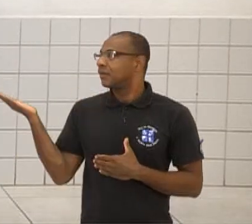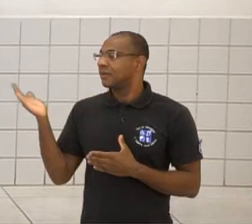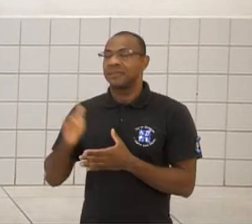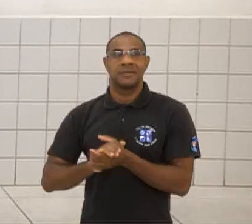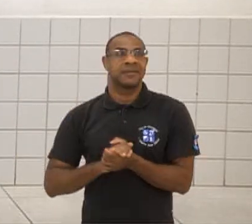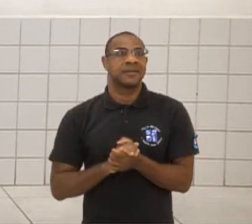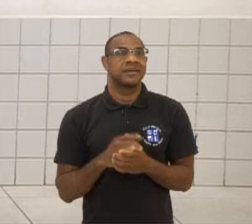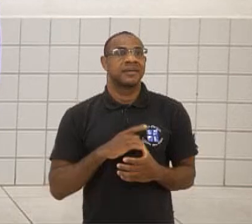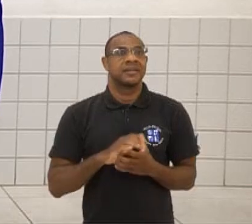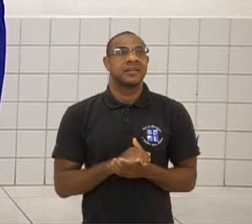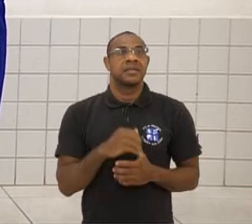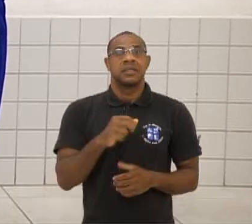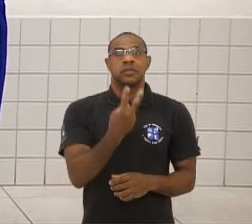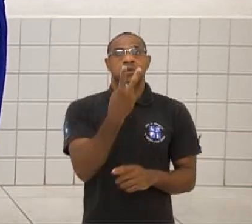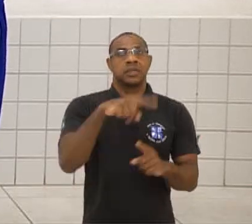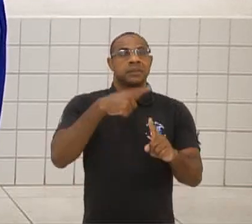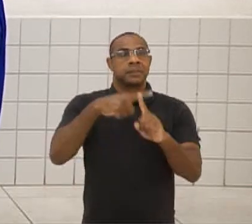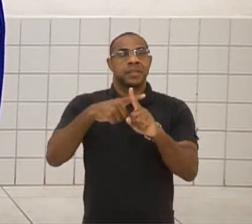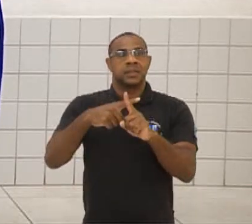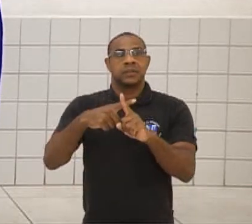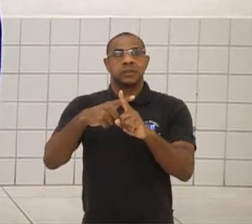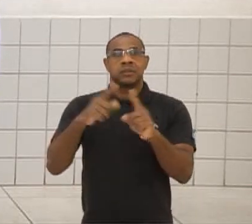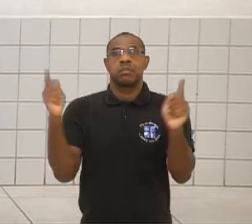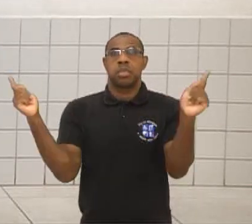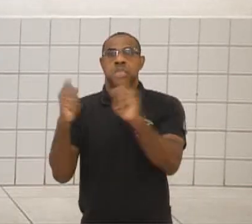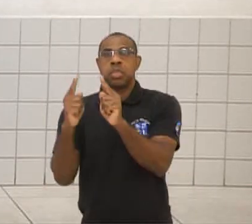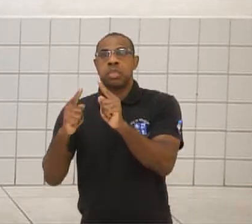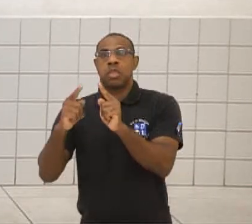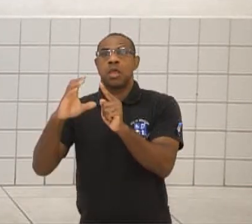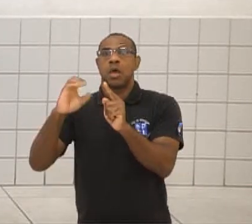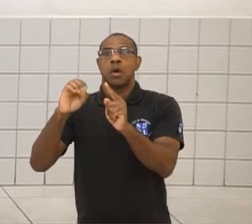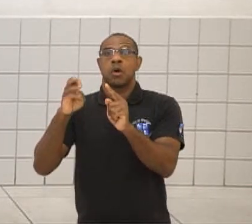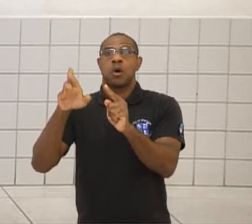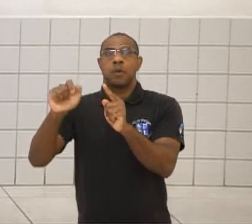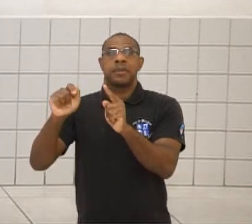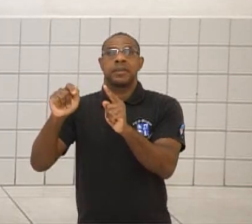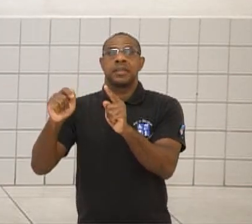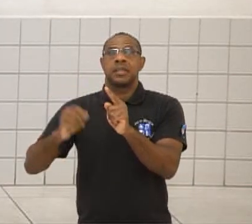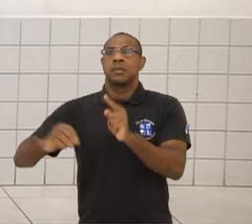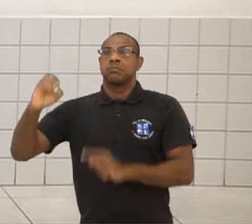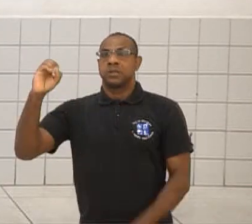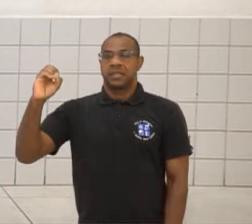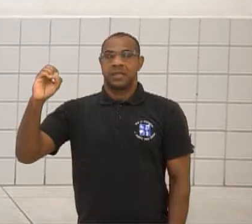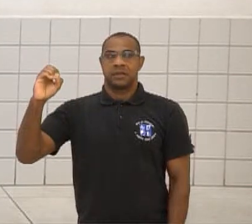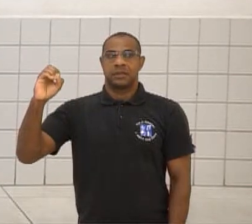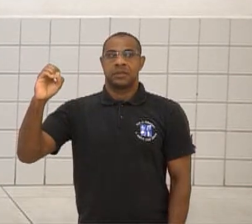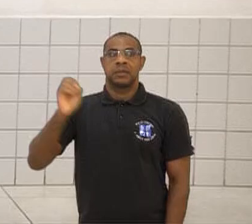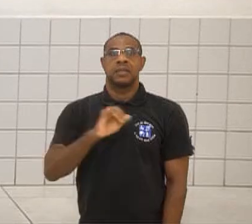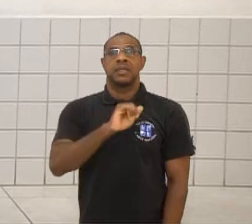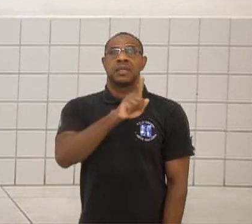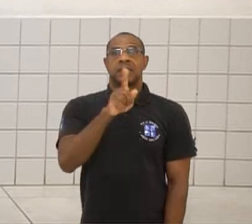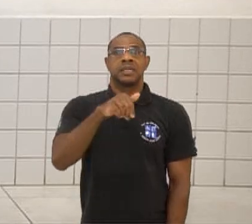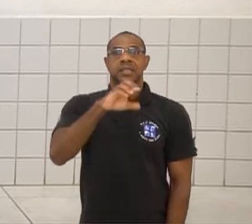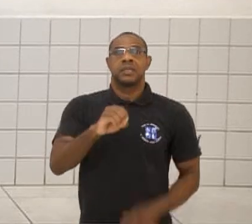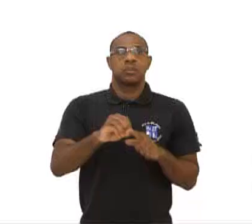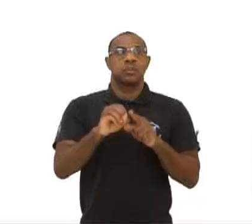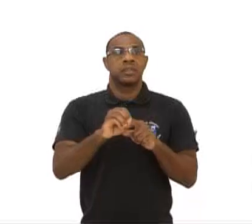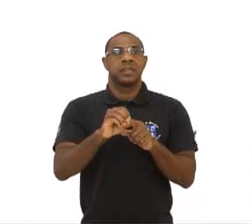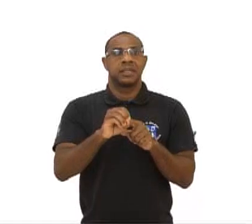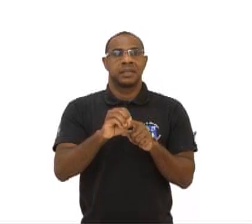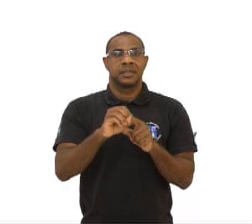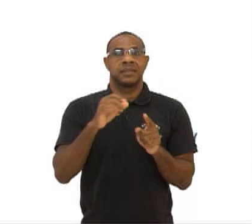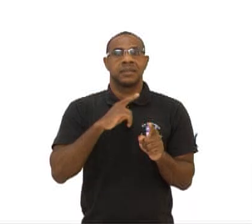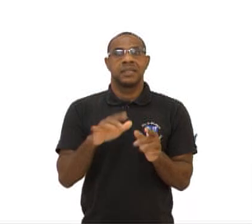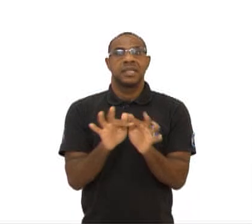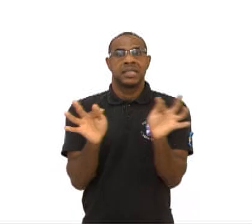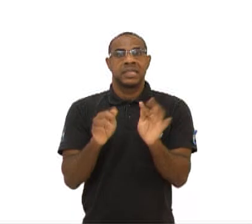de 2+ e reduz para cobre sólido, cobre de inox 0, e o zinco Zn, que é substância simples sólida